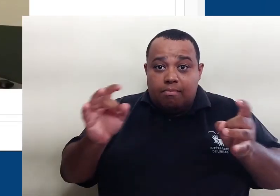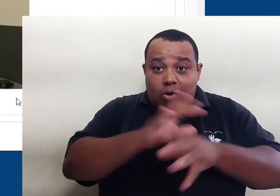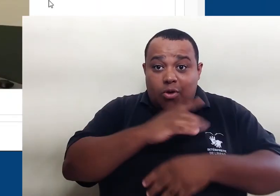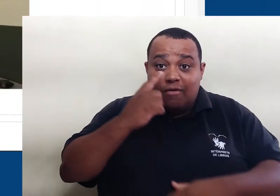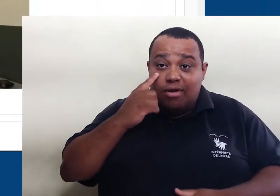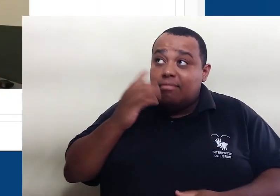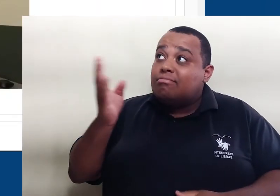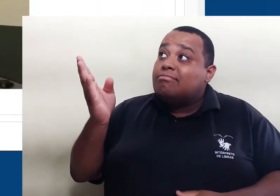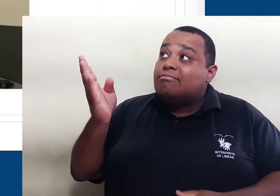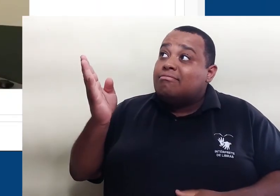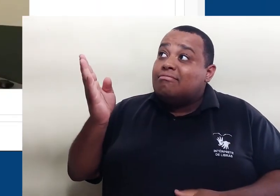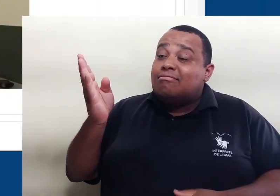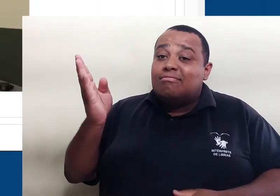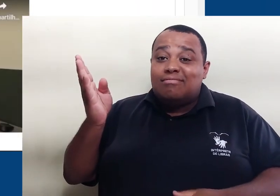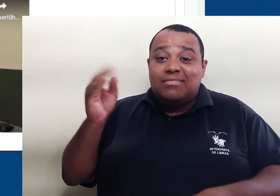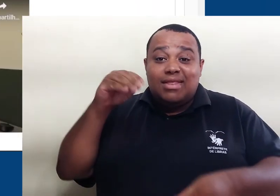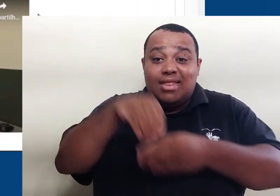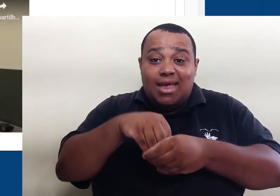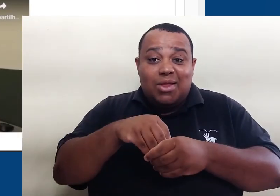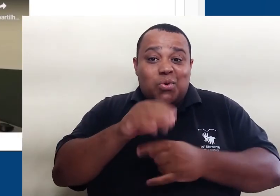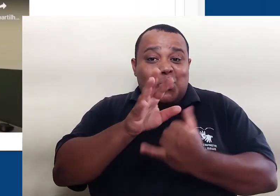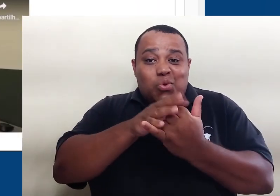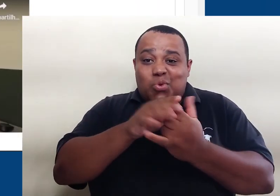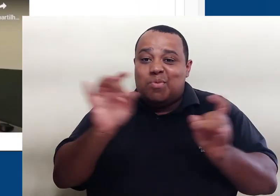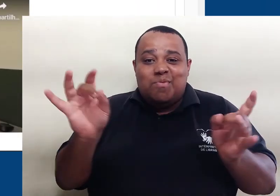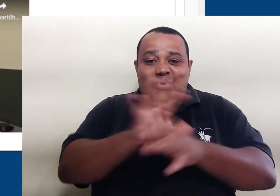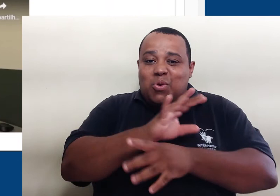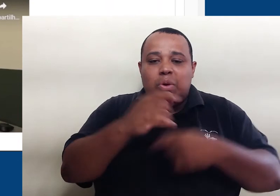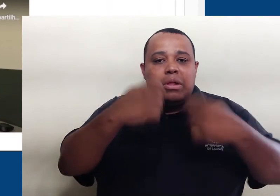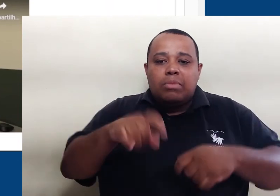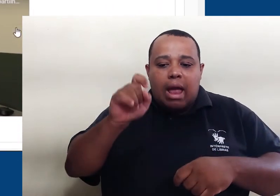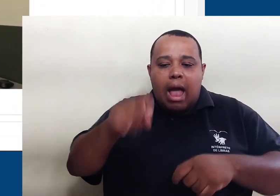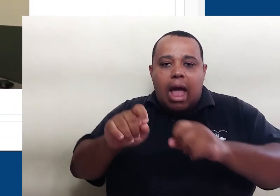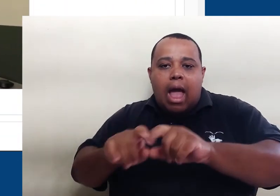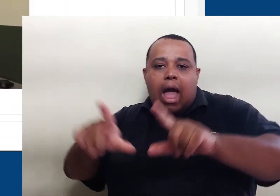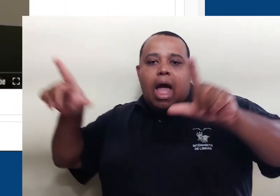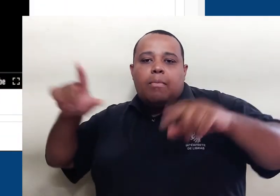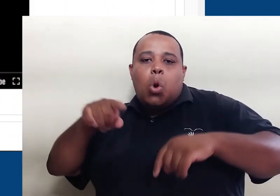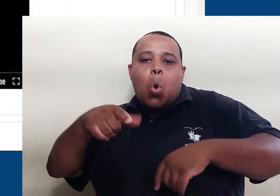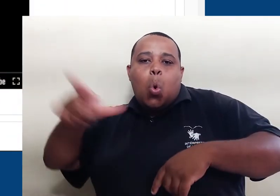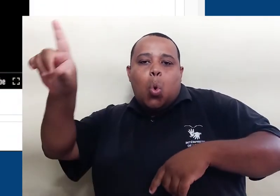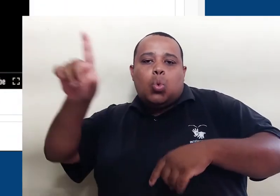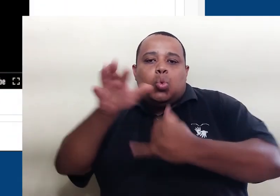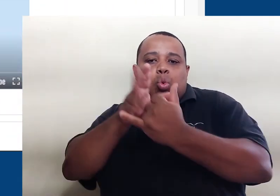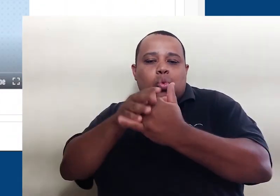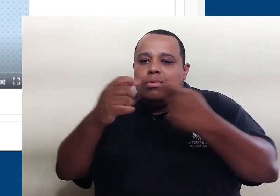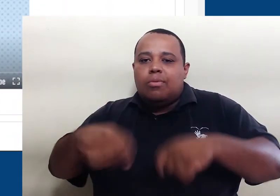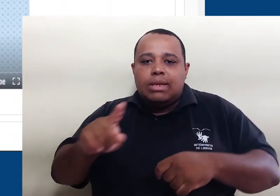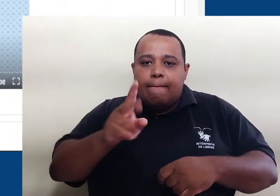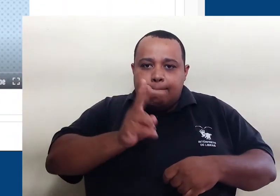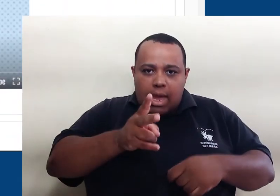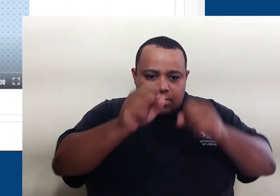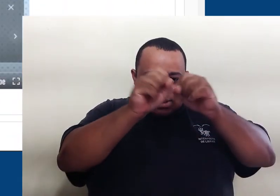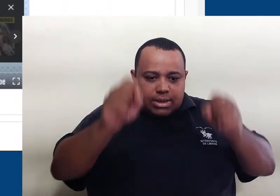vocês vão ver que o player já fica embutido aqui no nosso Moodle. Não tem necessidade de você clicar e ir para outra página. O aluno consegue assistir aqui